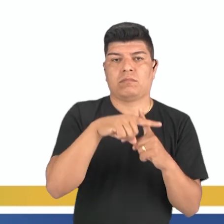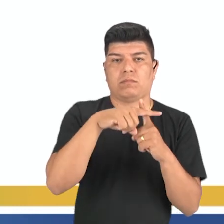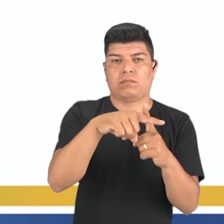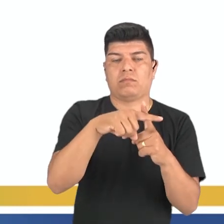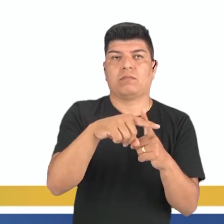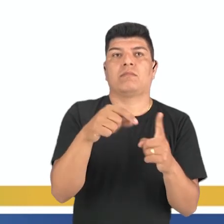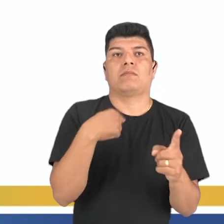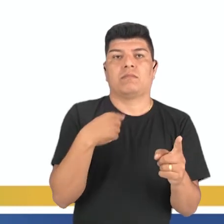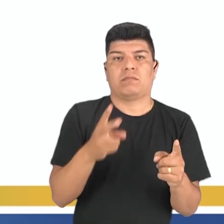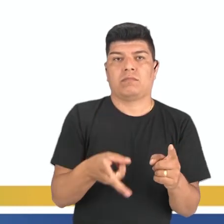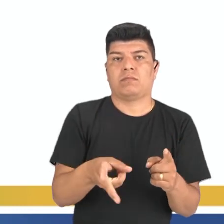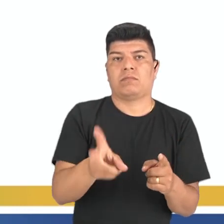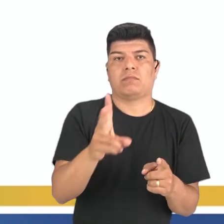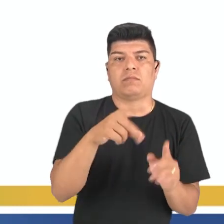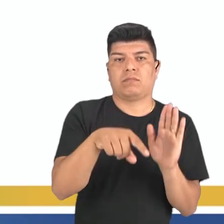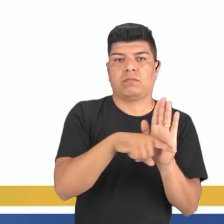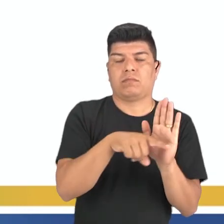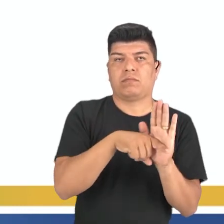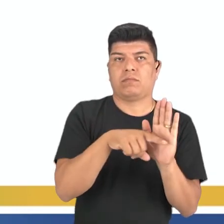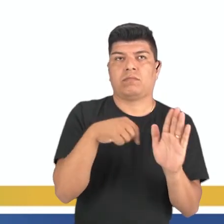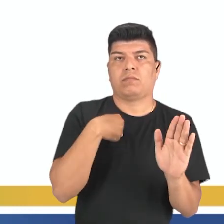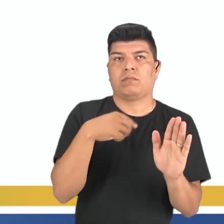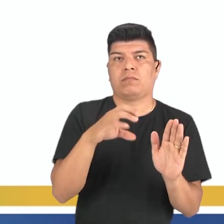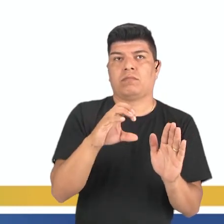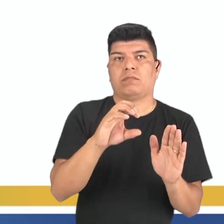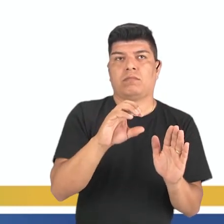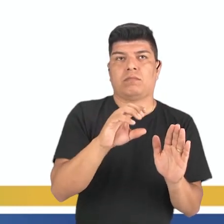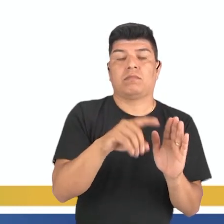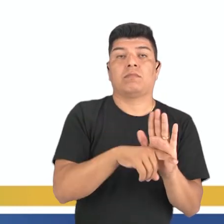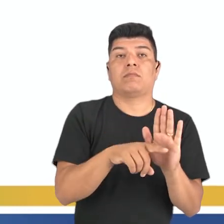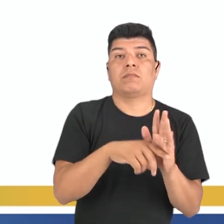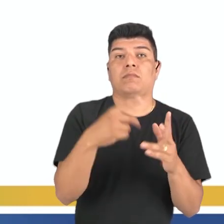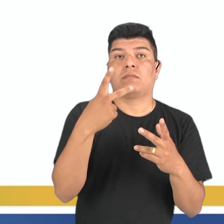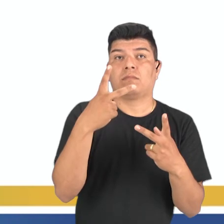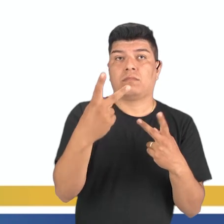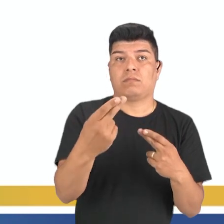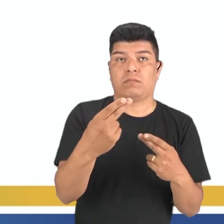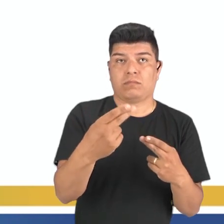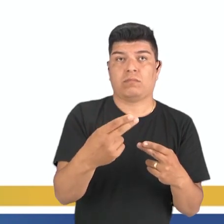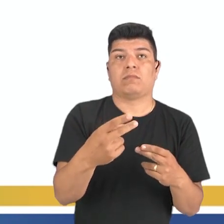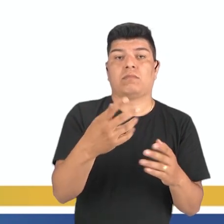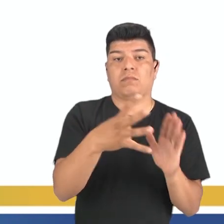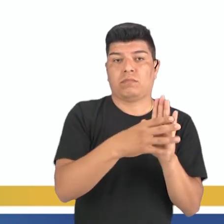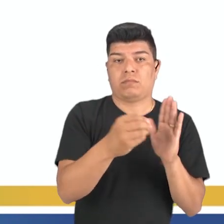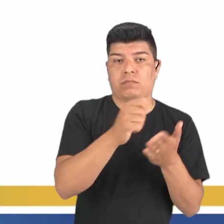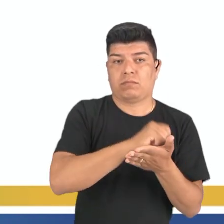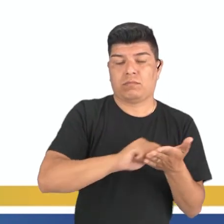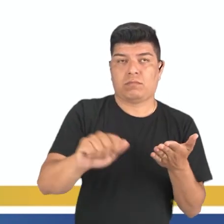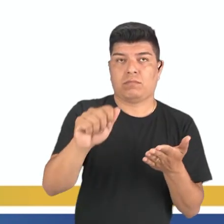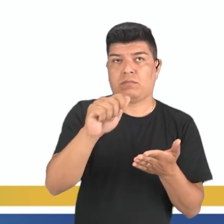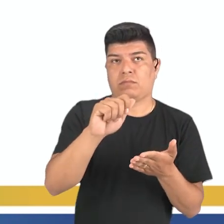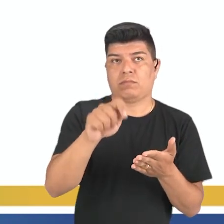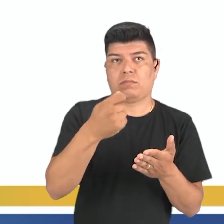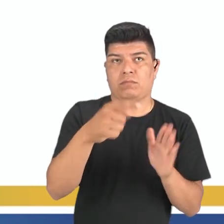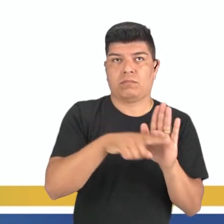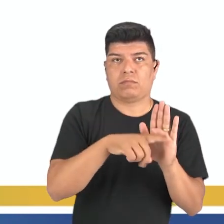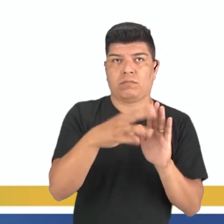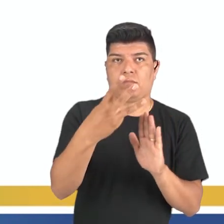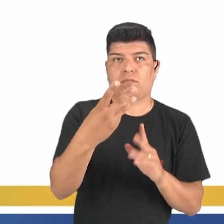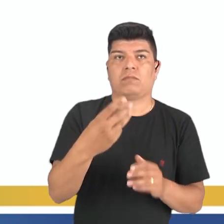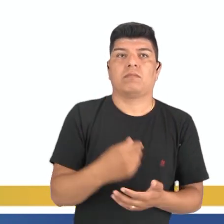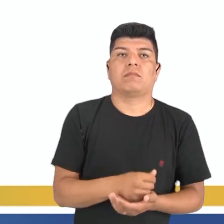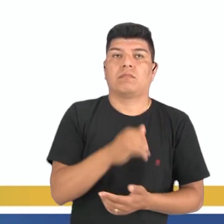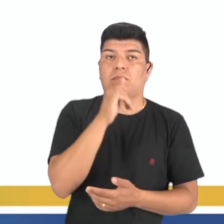mesma coisa que você aprendeu nos números inteiros. Então 2,5 mais 0,5 dá 3, repete o sinal. Terceiro